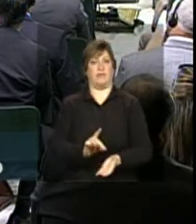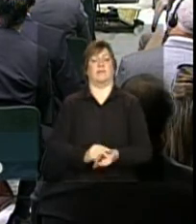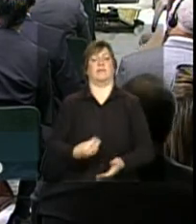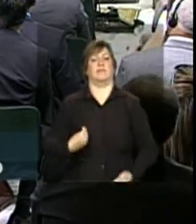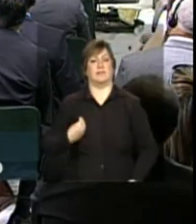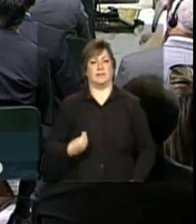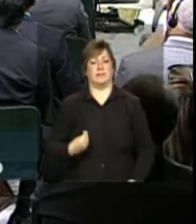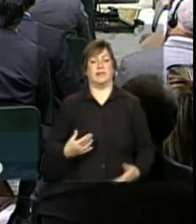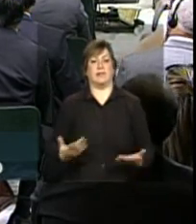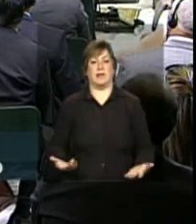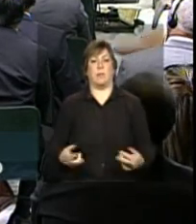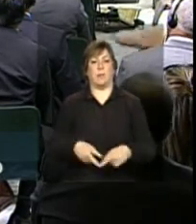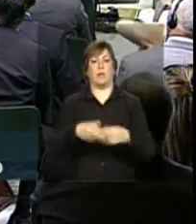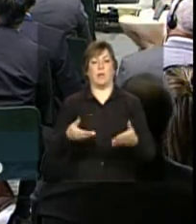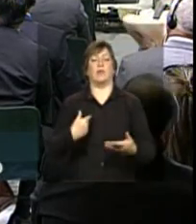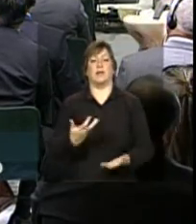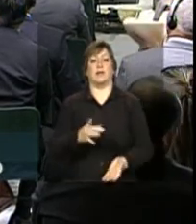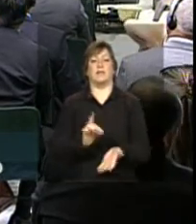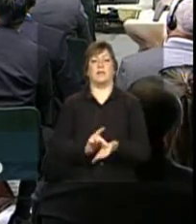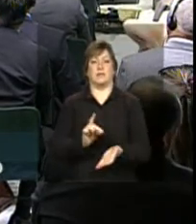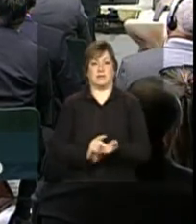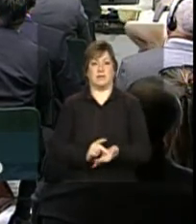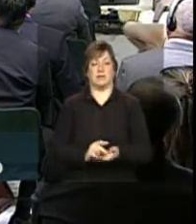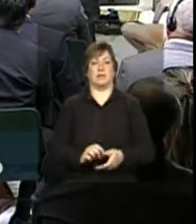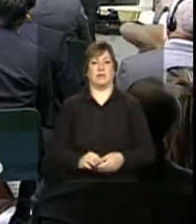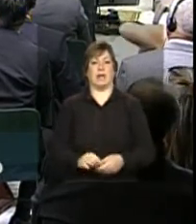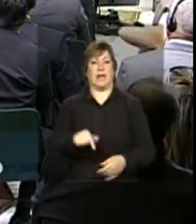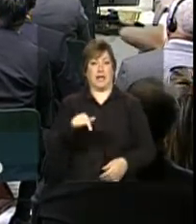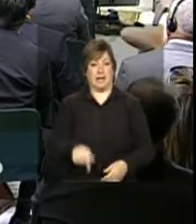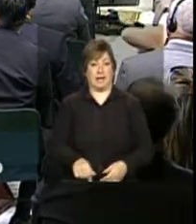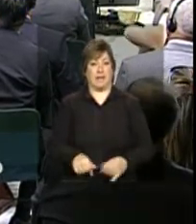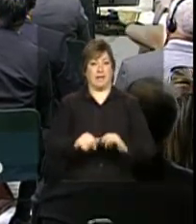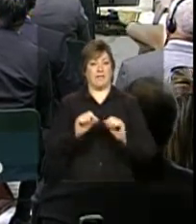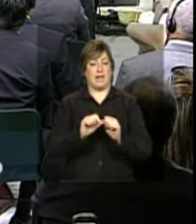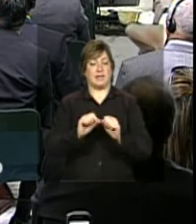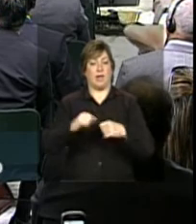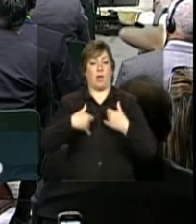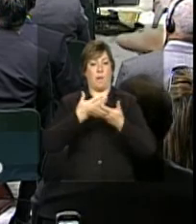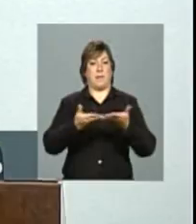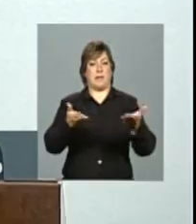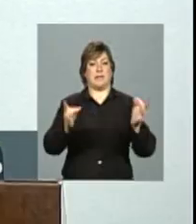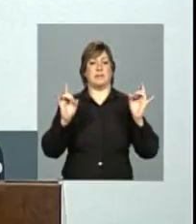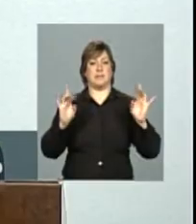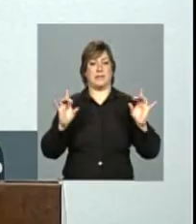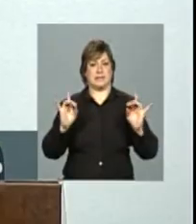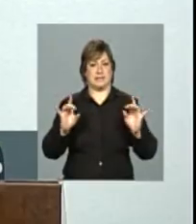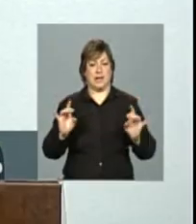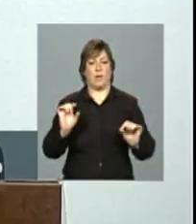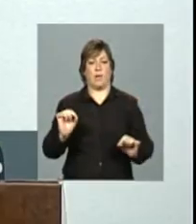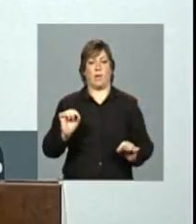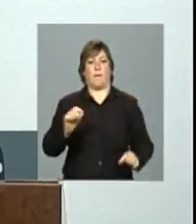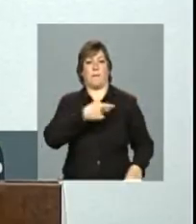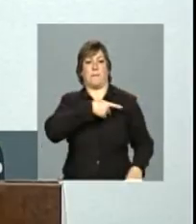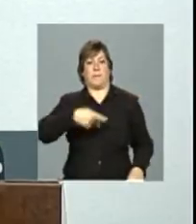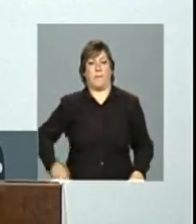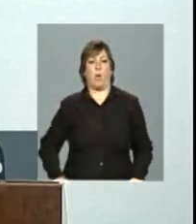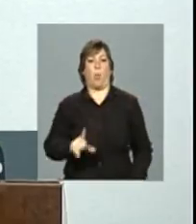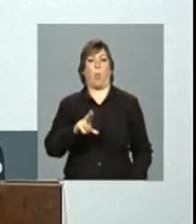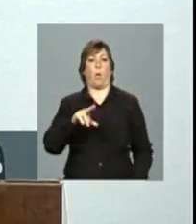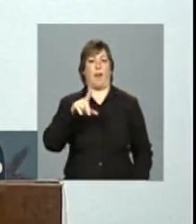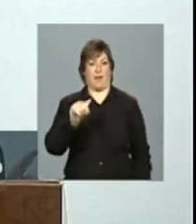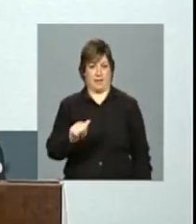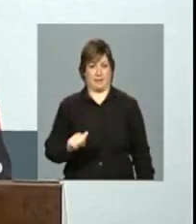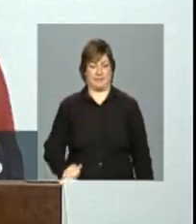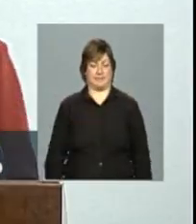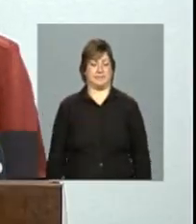por isso eu queria de fato aqui fazer uma homenagem especial ao presidente Lula